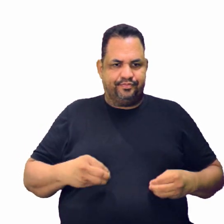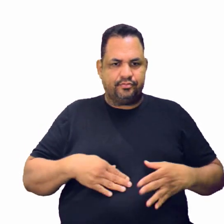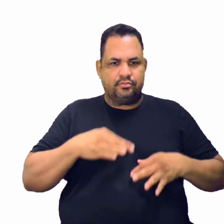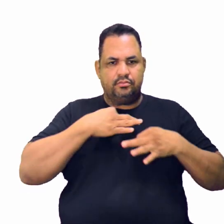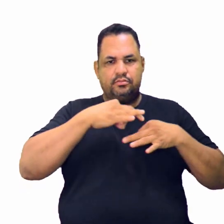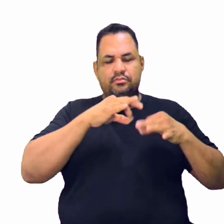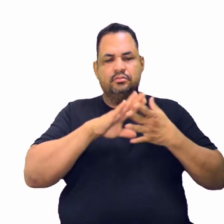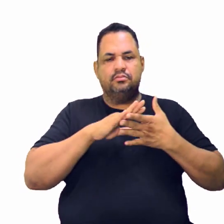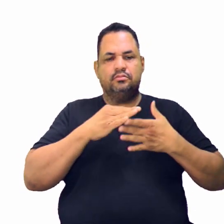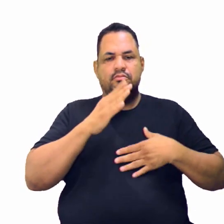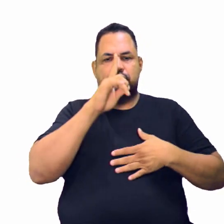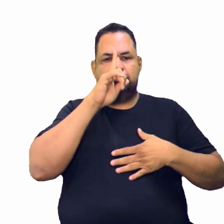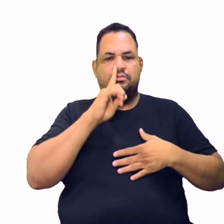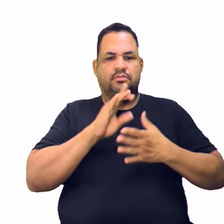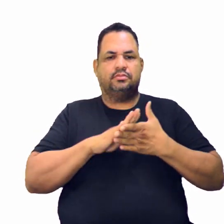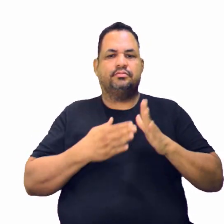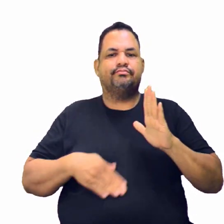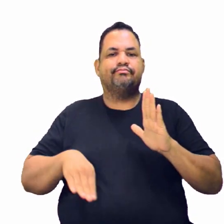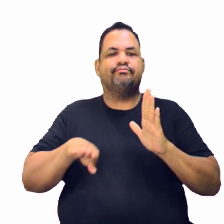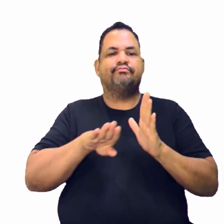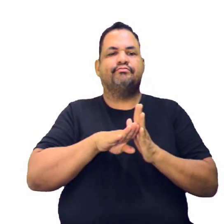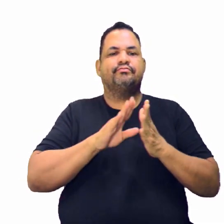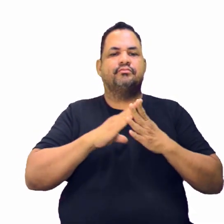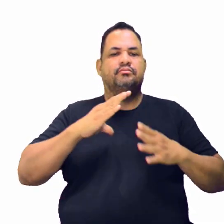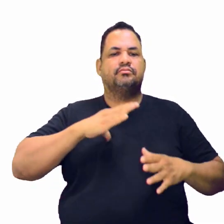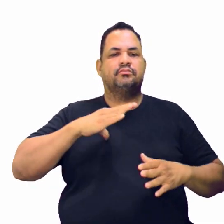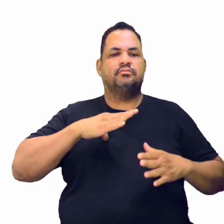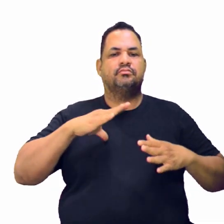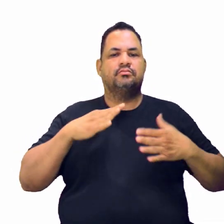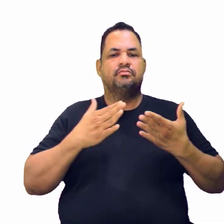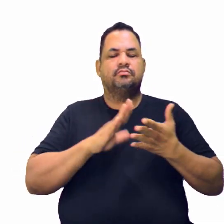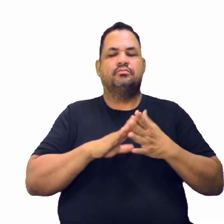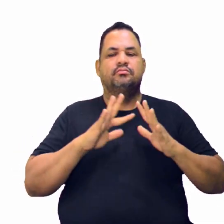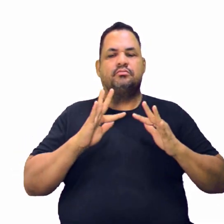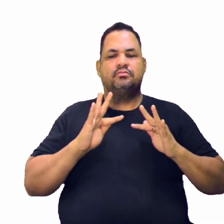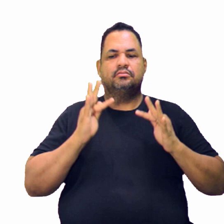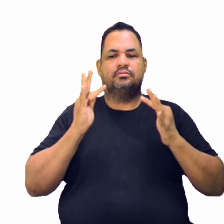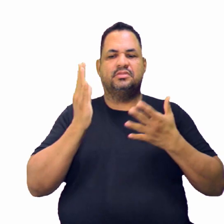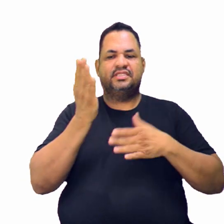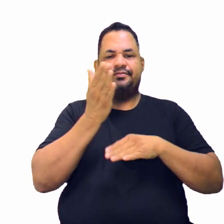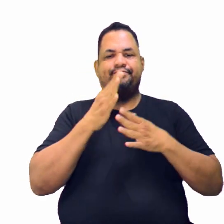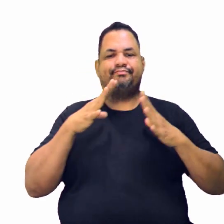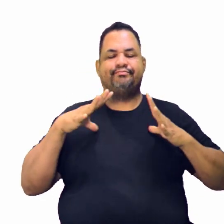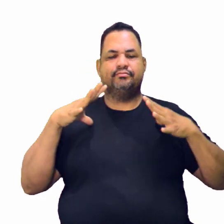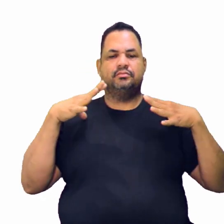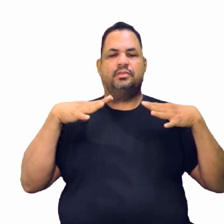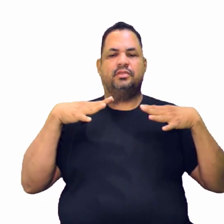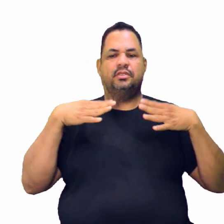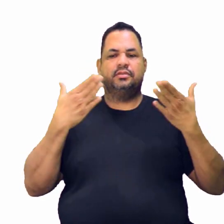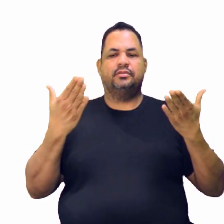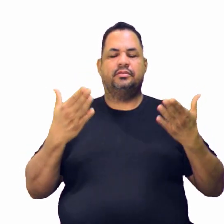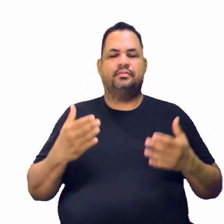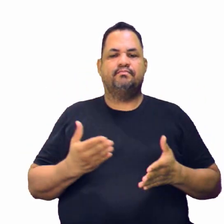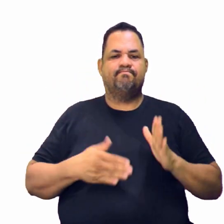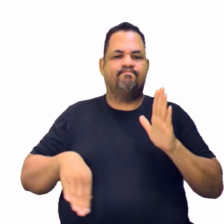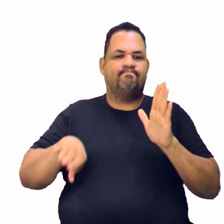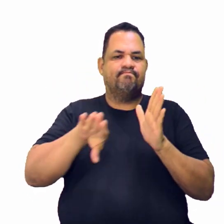à cidadezinha para passar as férias. Olha